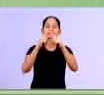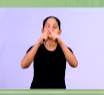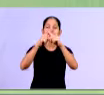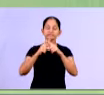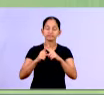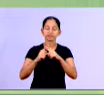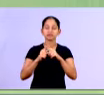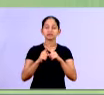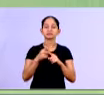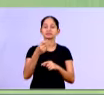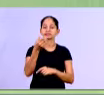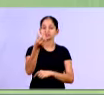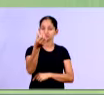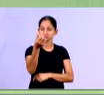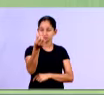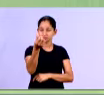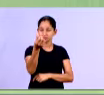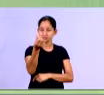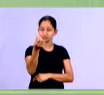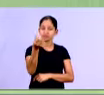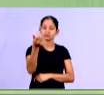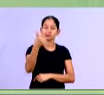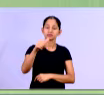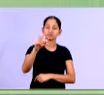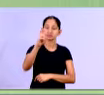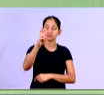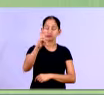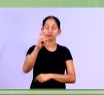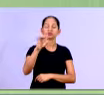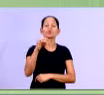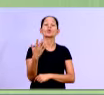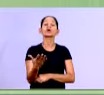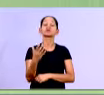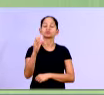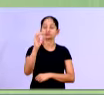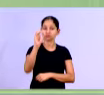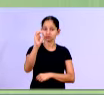taxa, 6,5 dividido por 100 vai dar